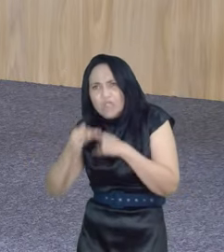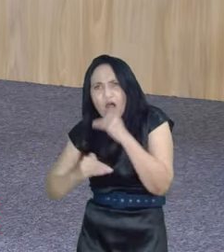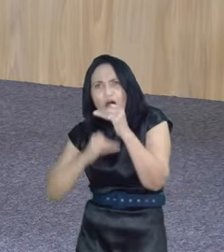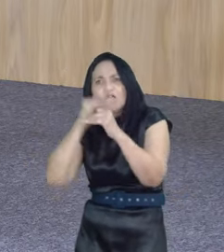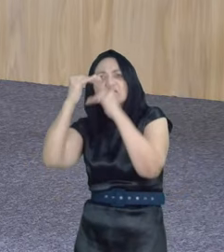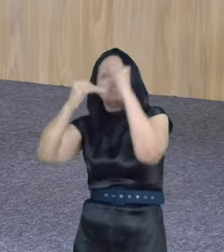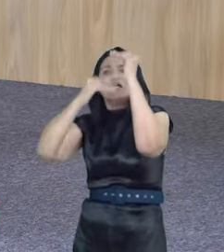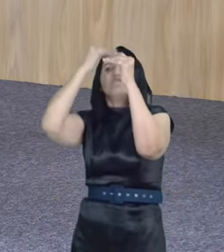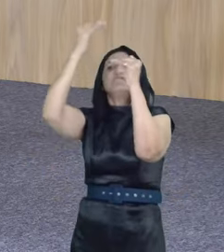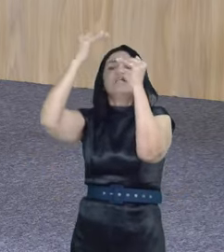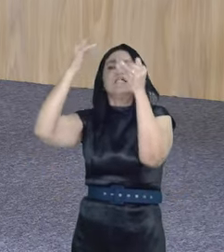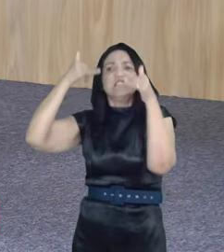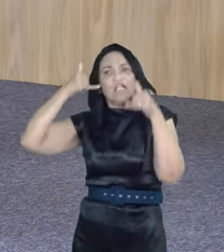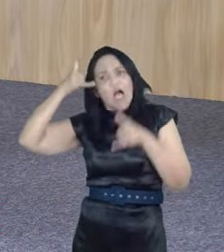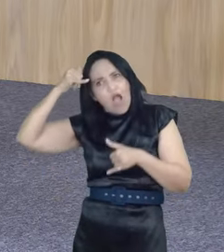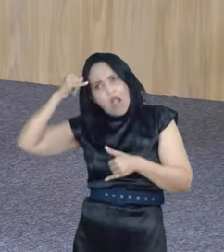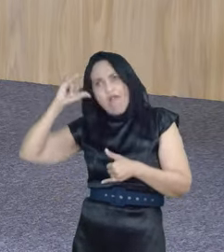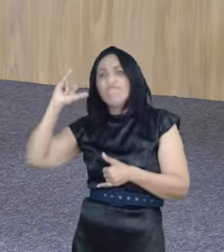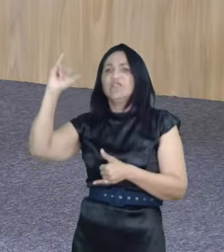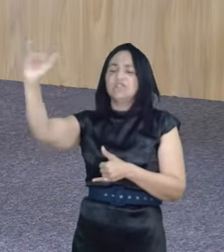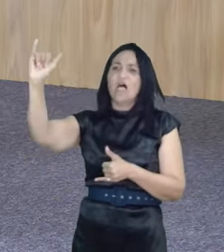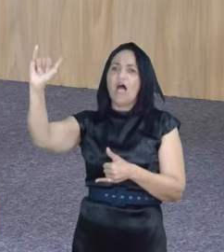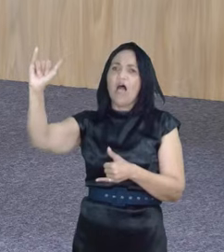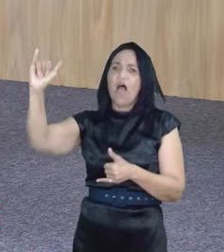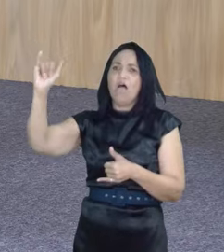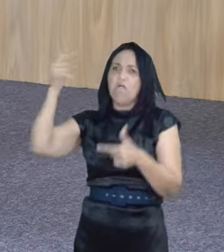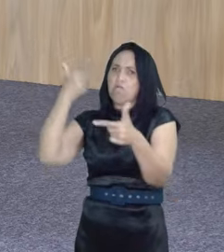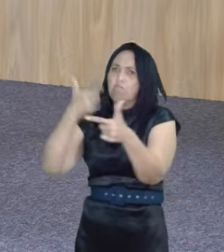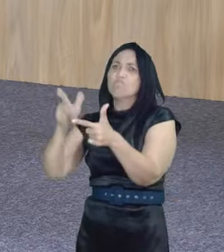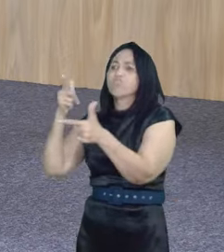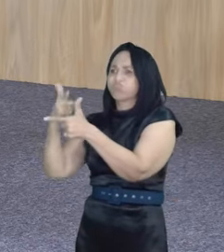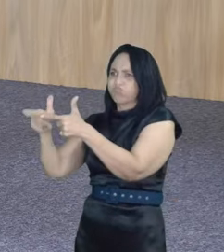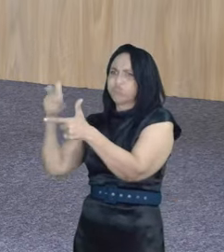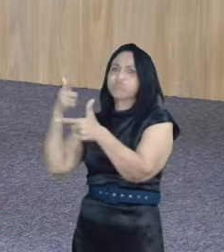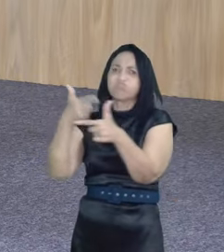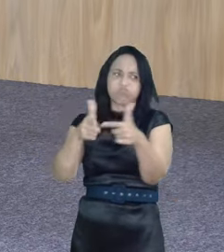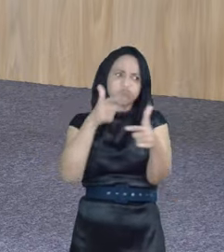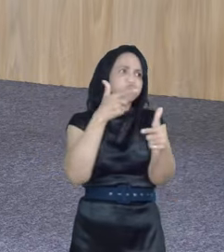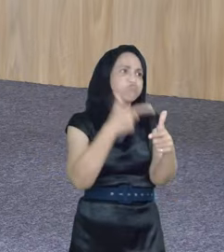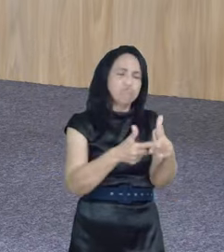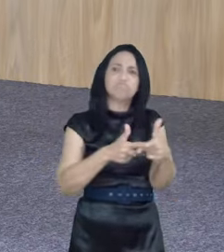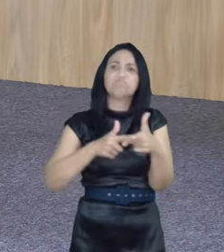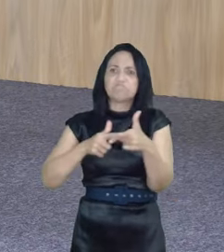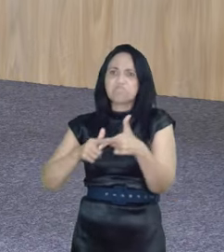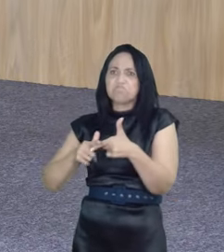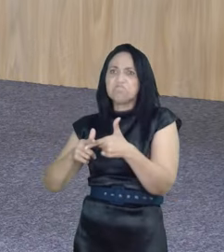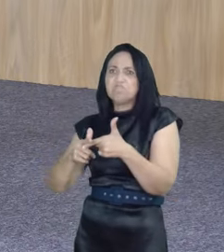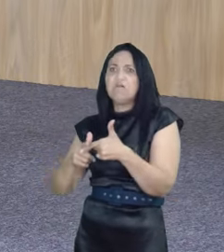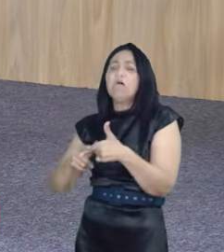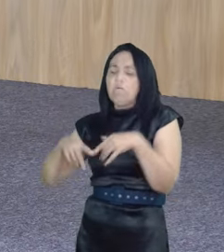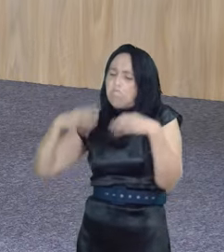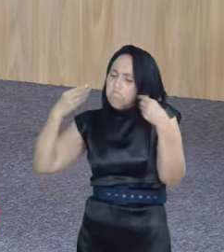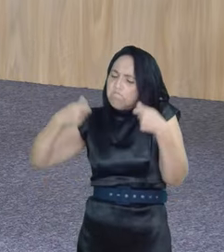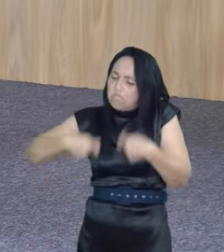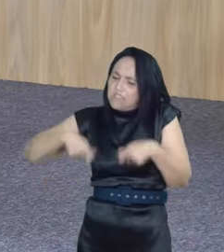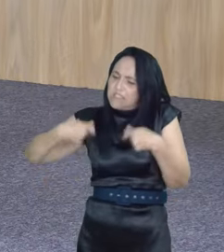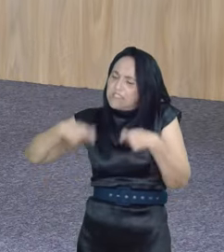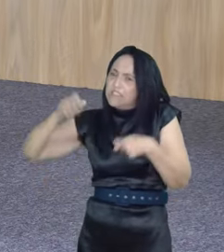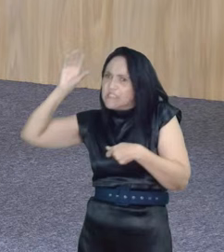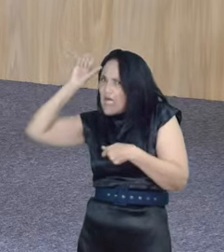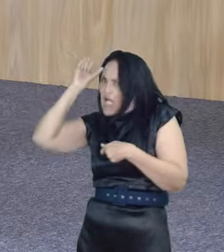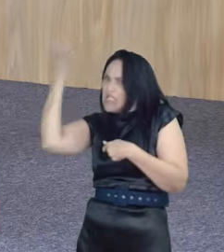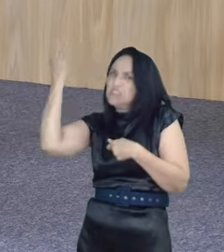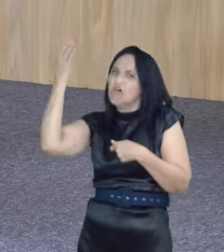com isso, evitar as armadilhas e as soluções fáceis aí de interesse, que são nocivos à nossa democracia, são